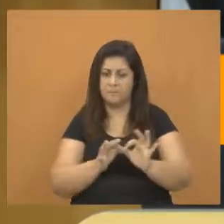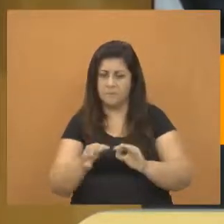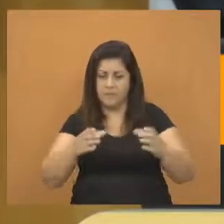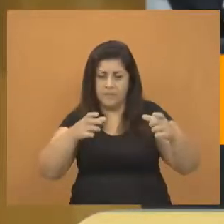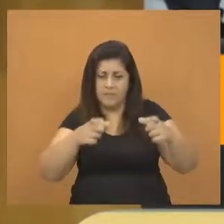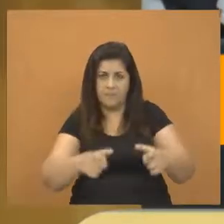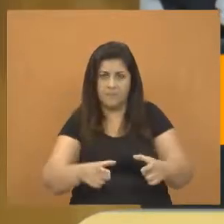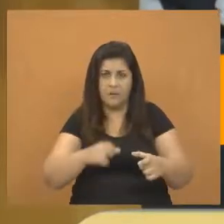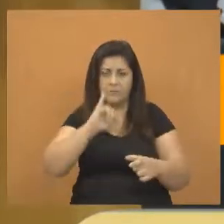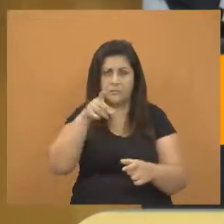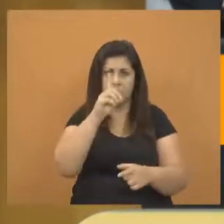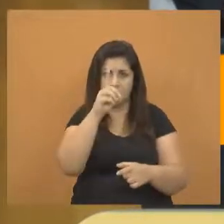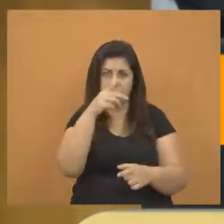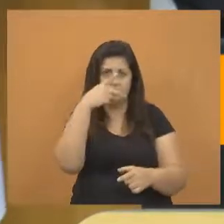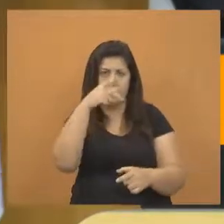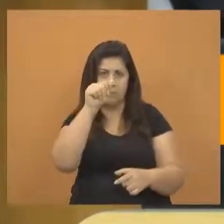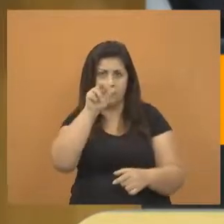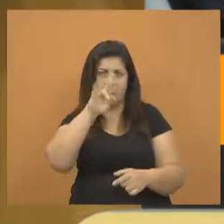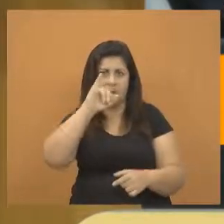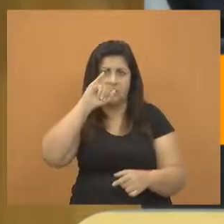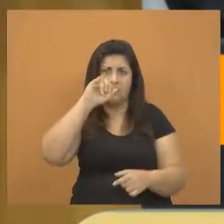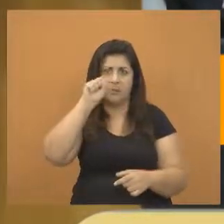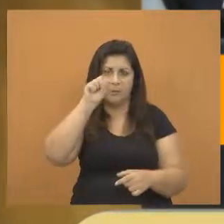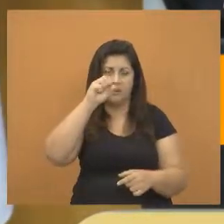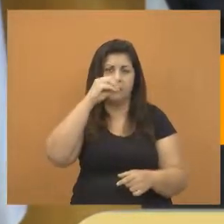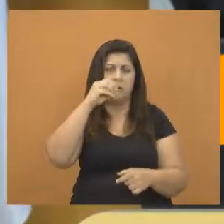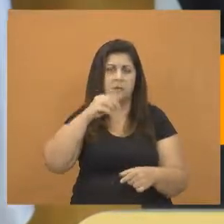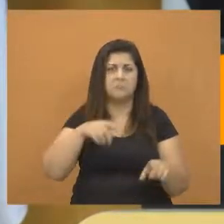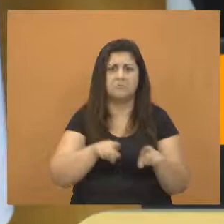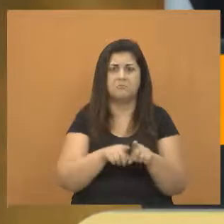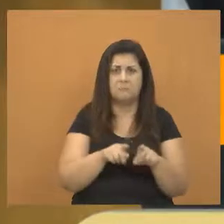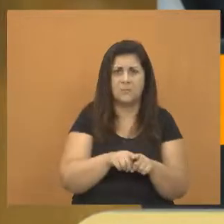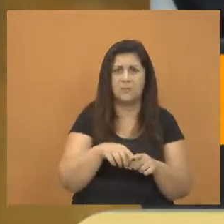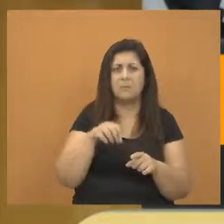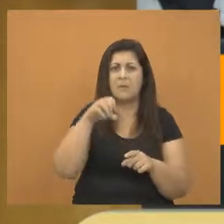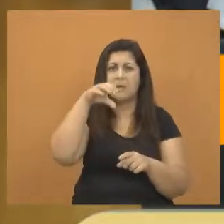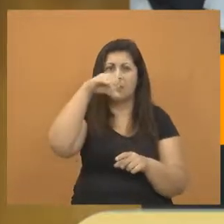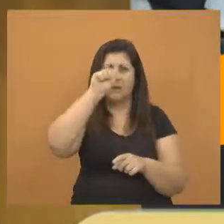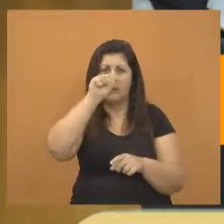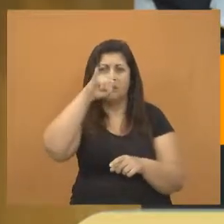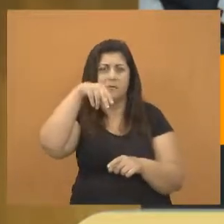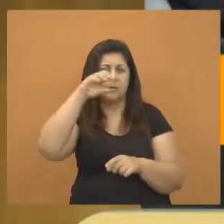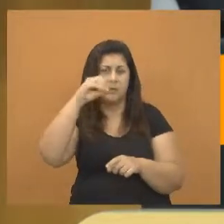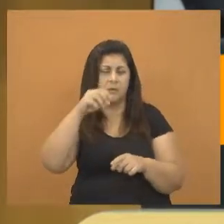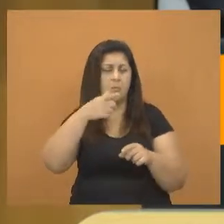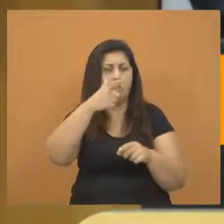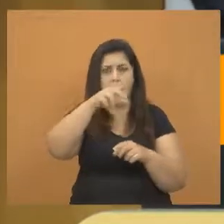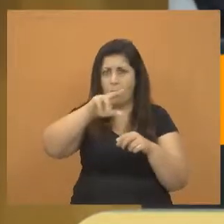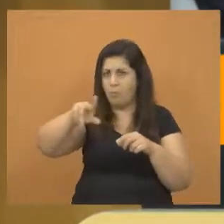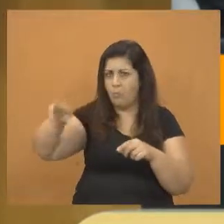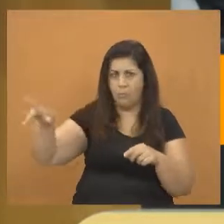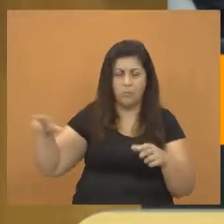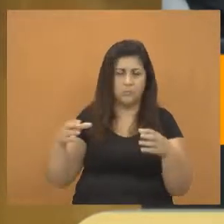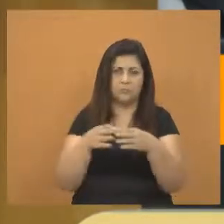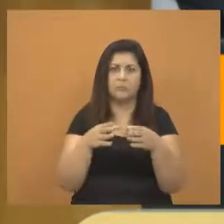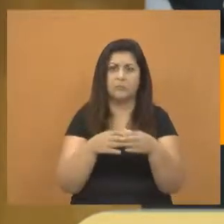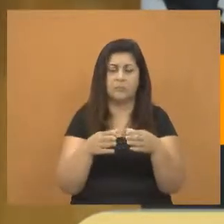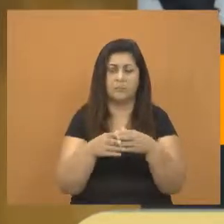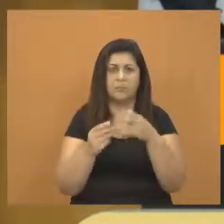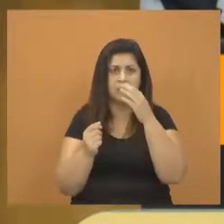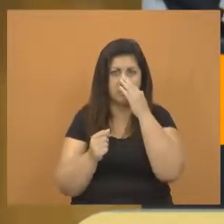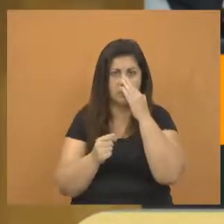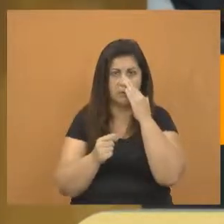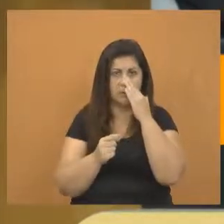Jardim Paraíso, Parque dos Sinos, Jardim das Oliveiras, Pedra Mar, 1º de maio, 22 de